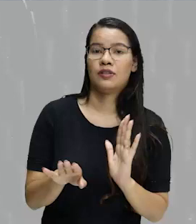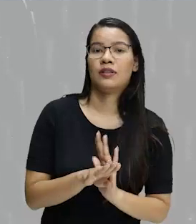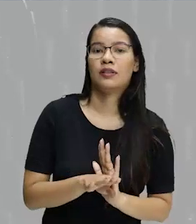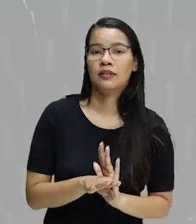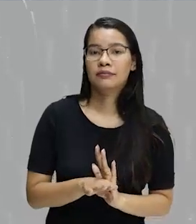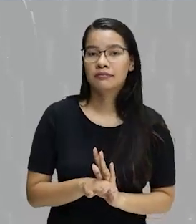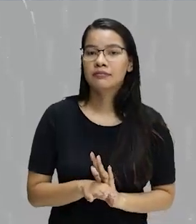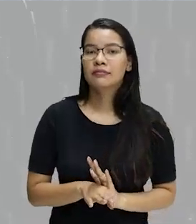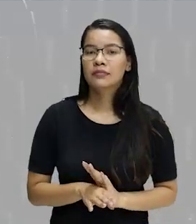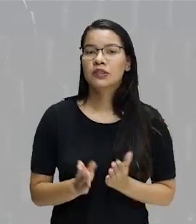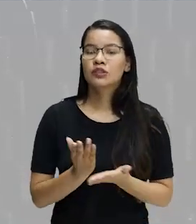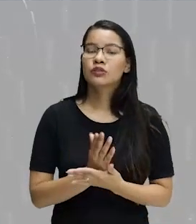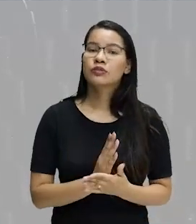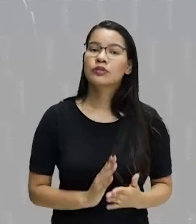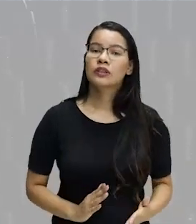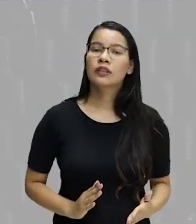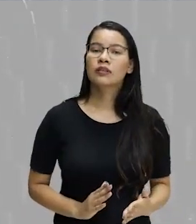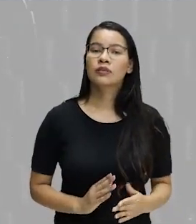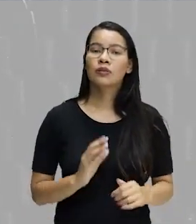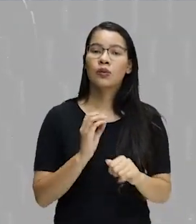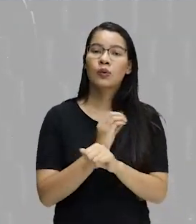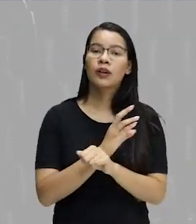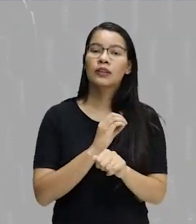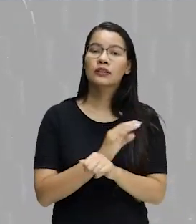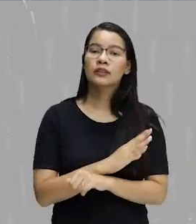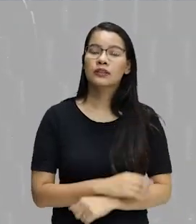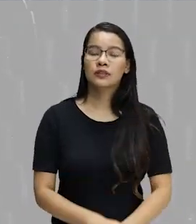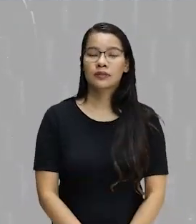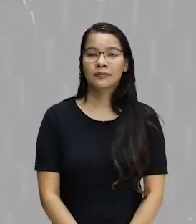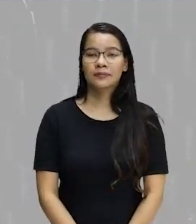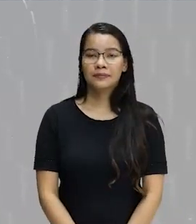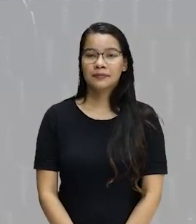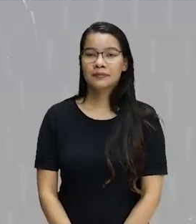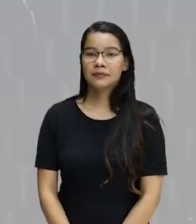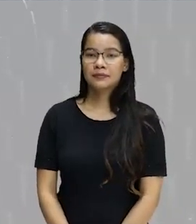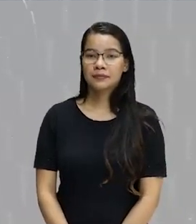final, o final sendo um ácido carboxílico.